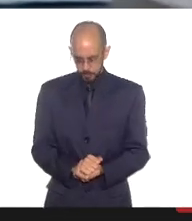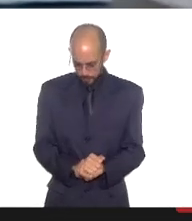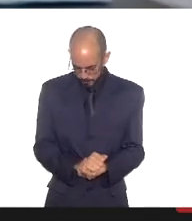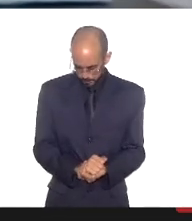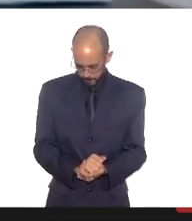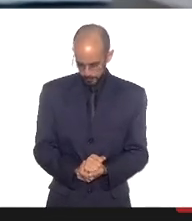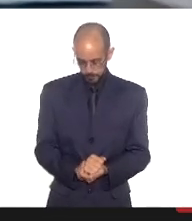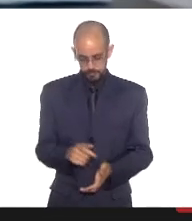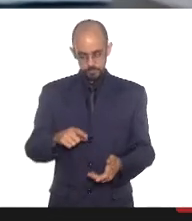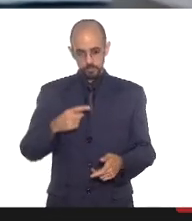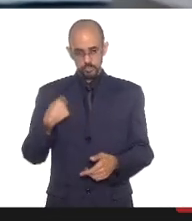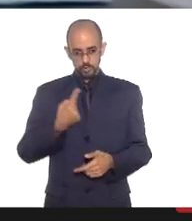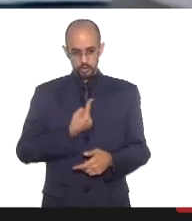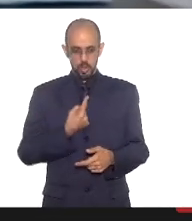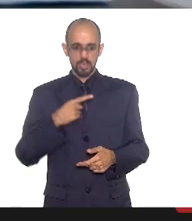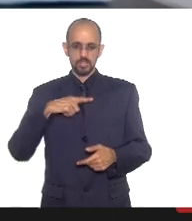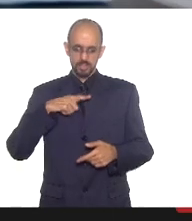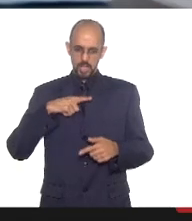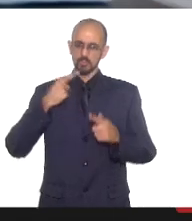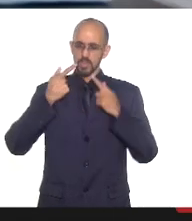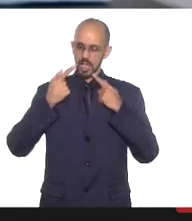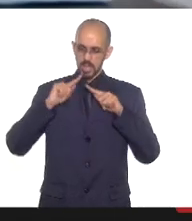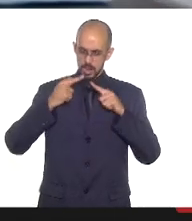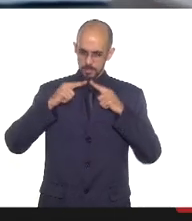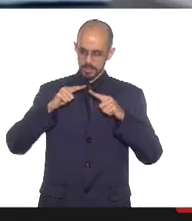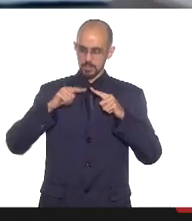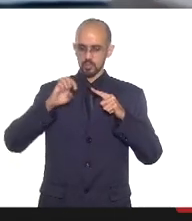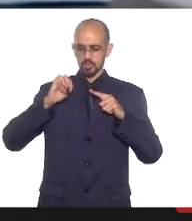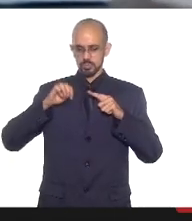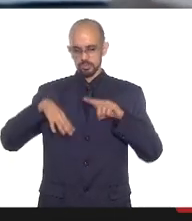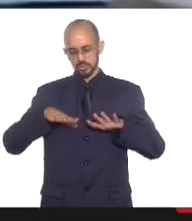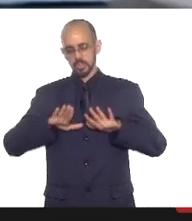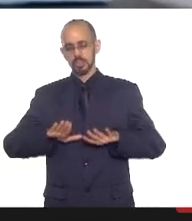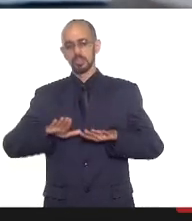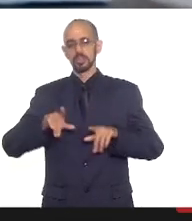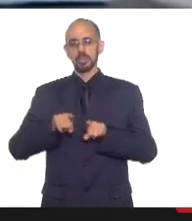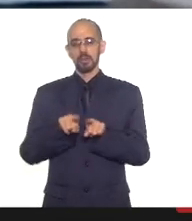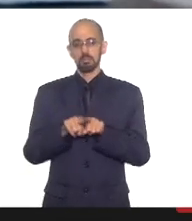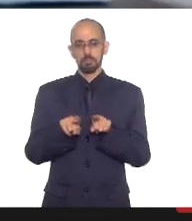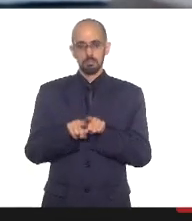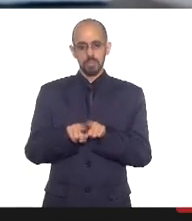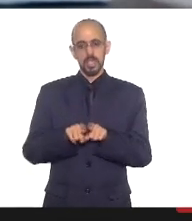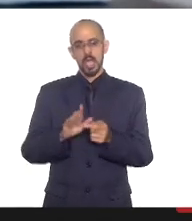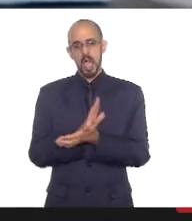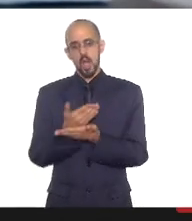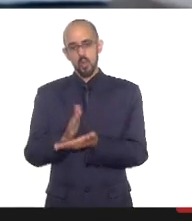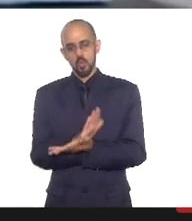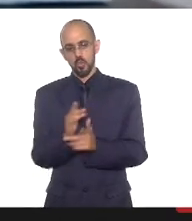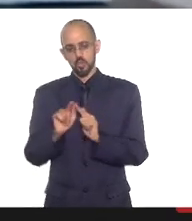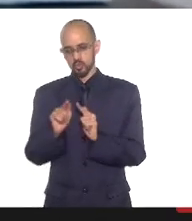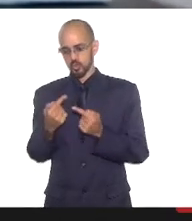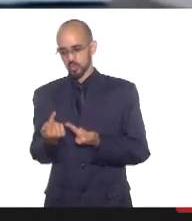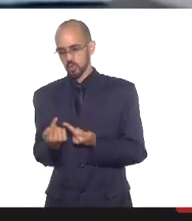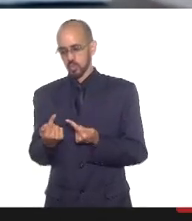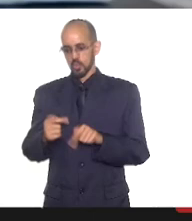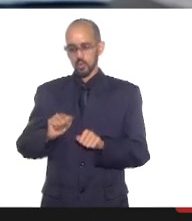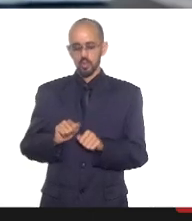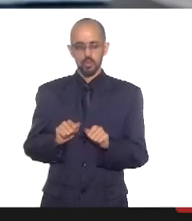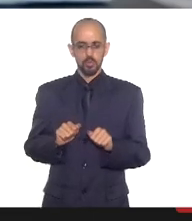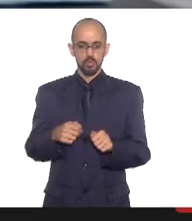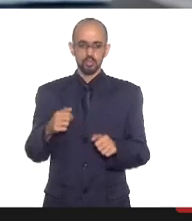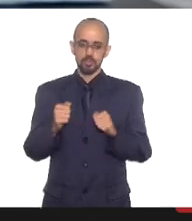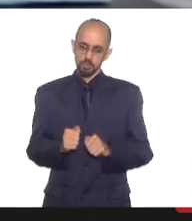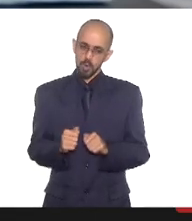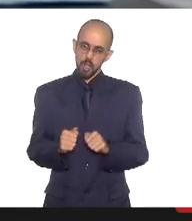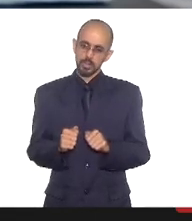cedo seja alvo de críticas por roupa dessa decisão o mais determinados grupos sejam dispostos